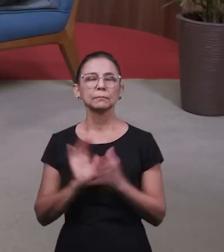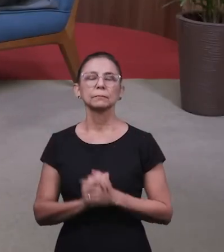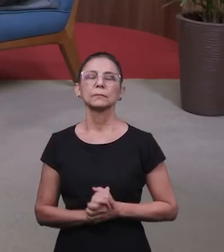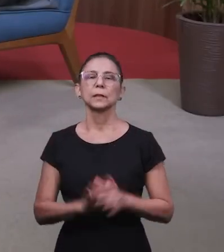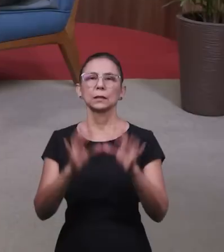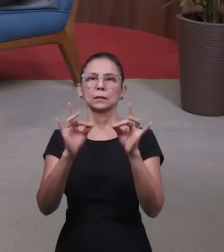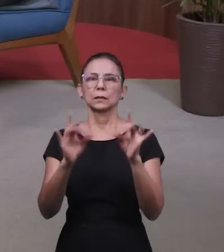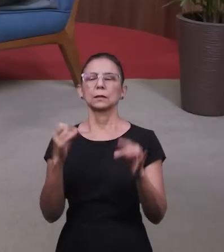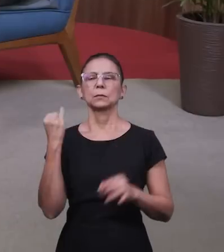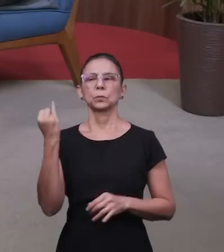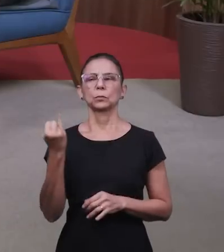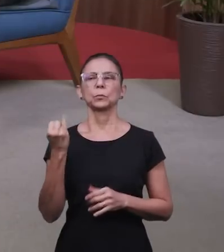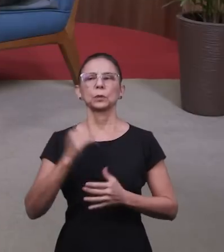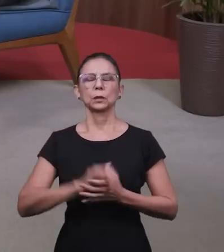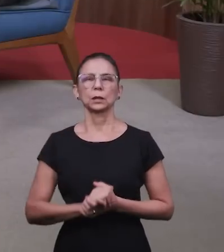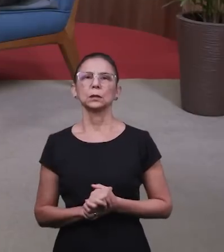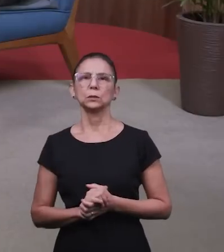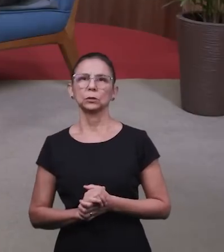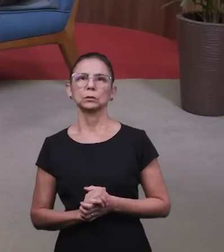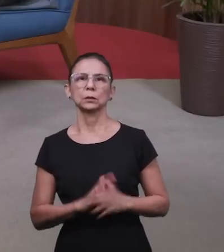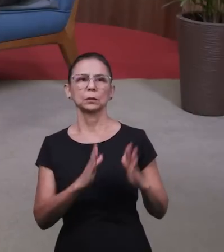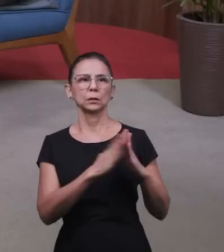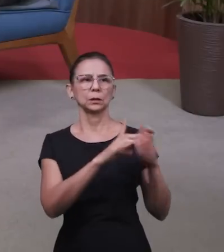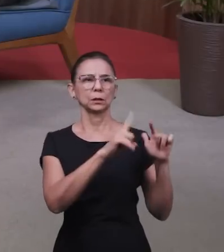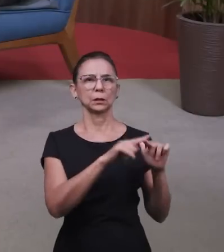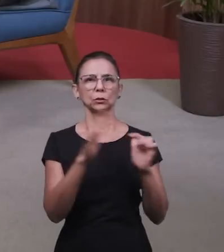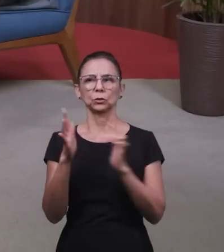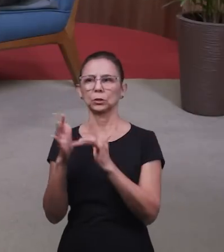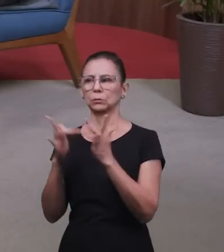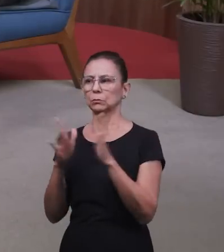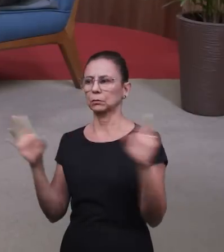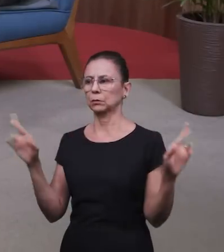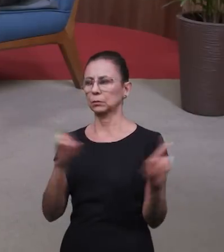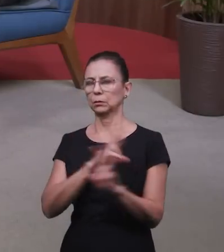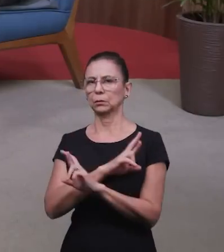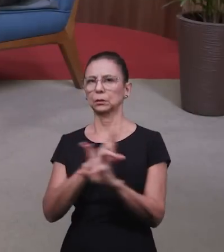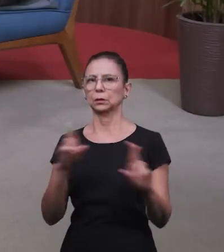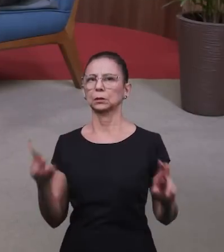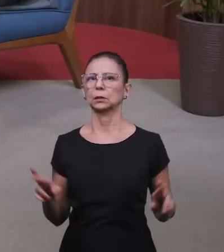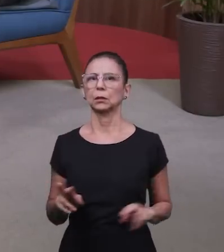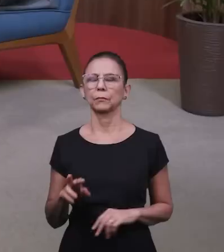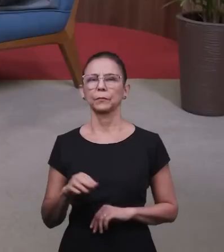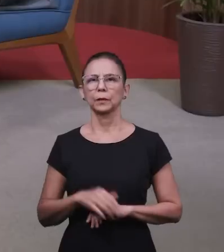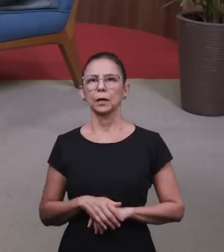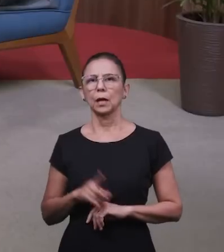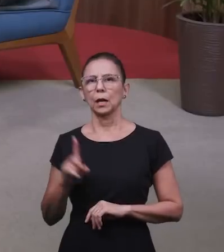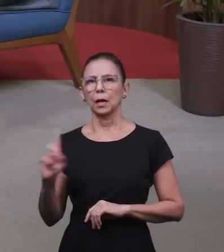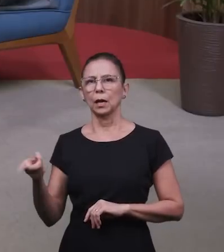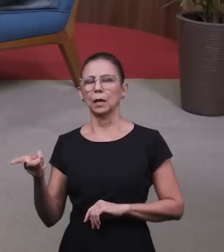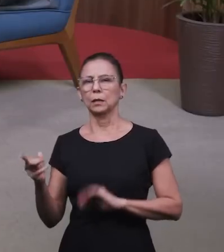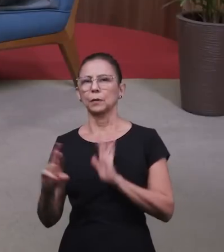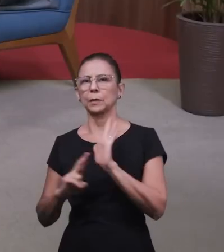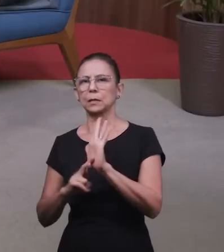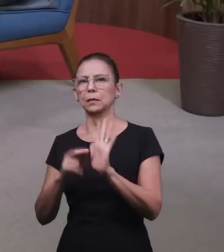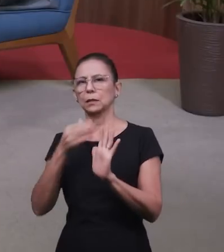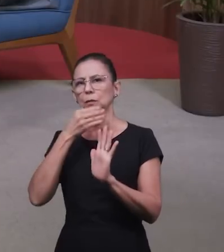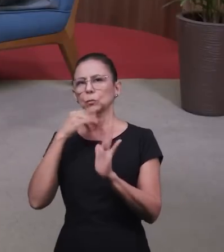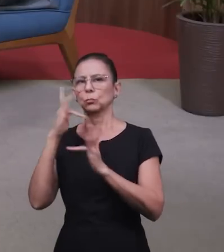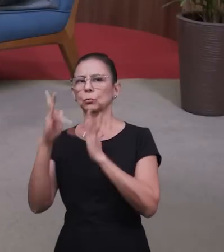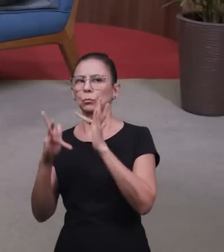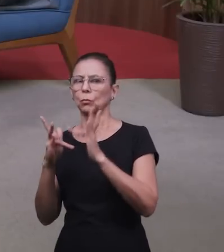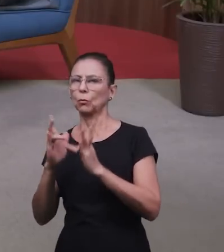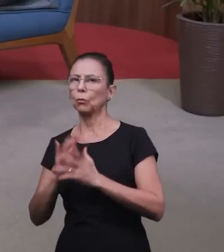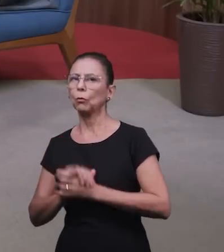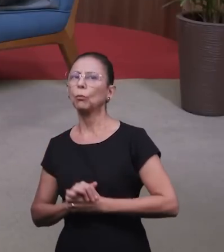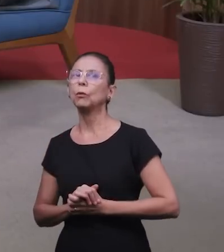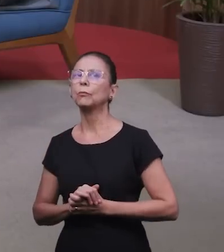nessa relação, Sérgio Josias, do Senhor Jesus com a igreja, ele como noivo celestial, a